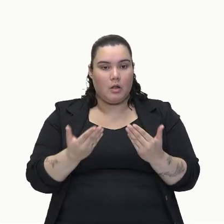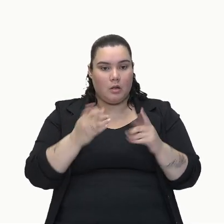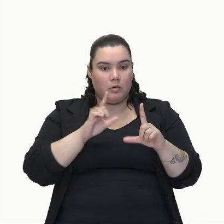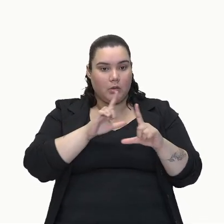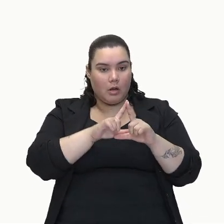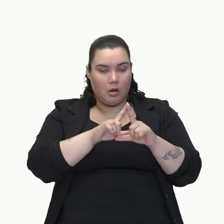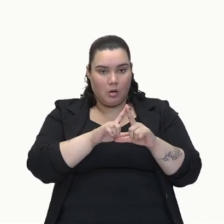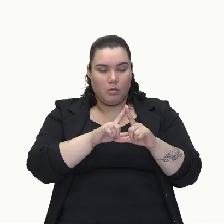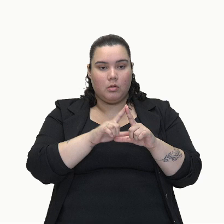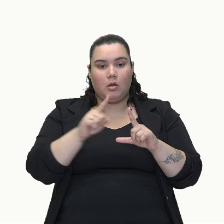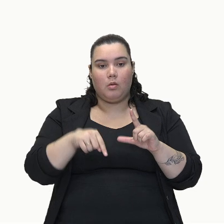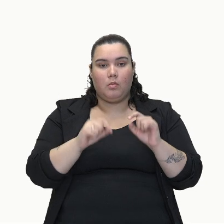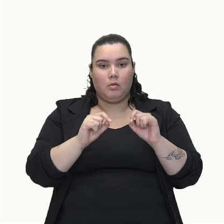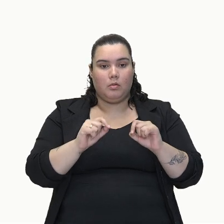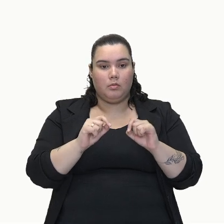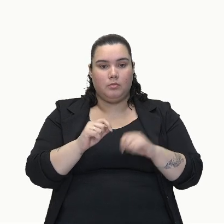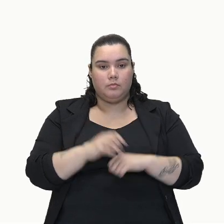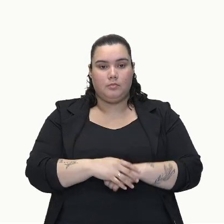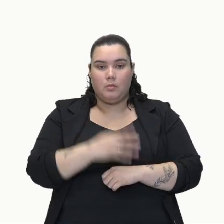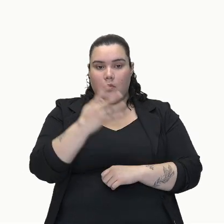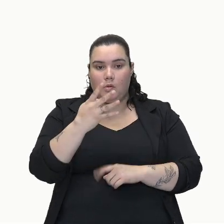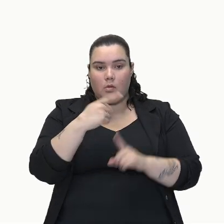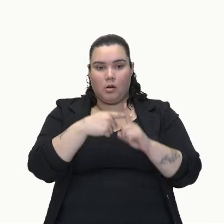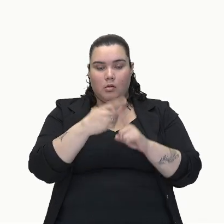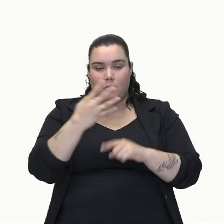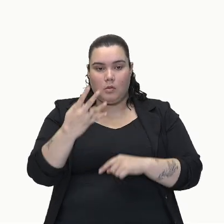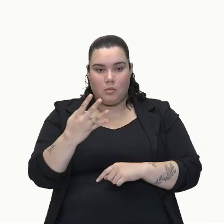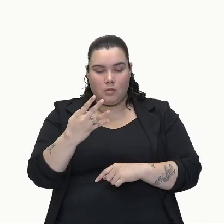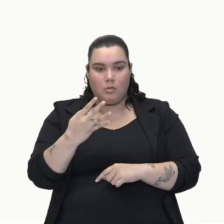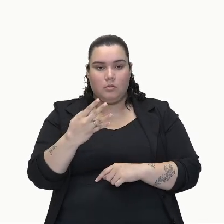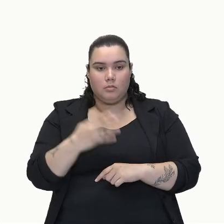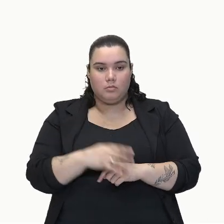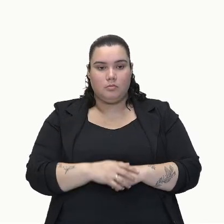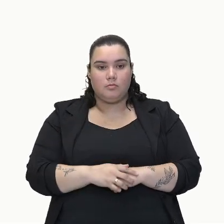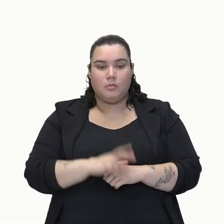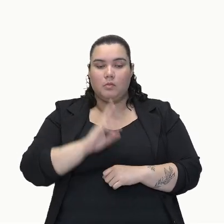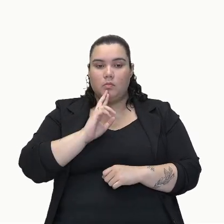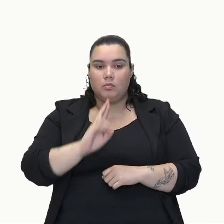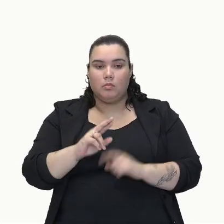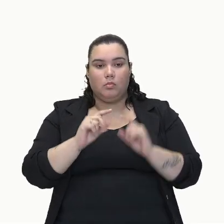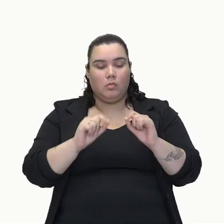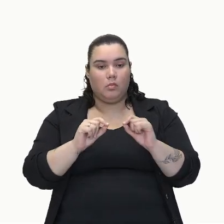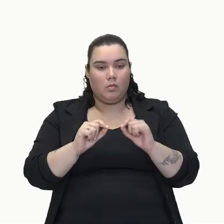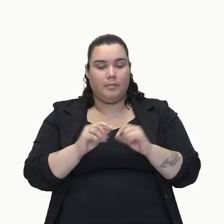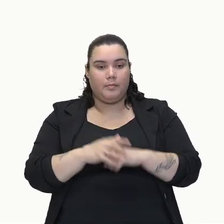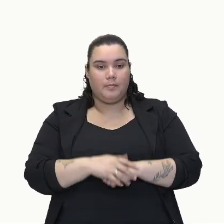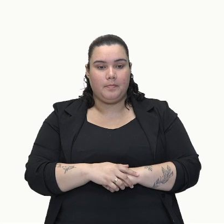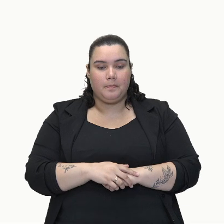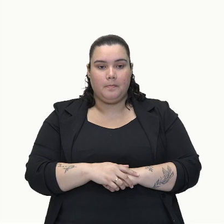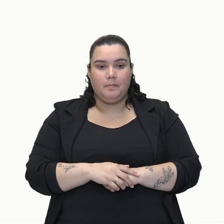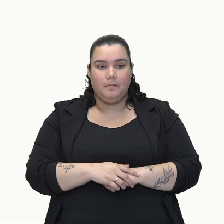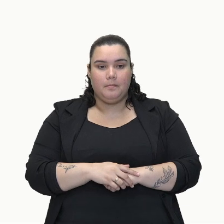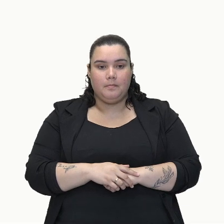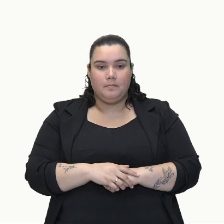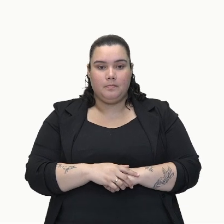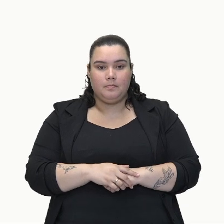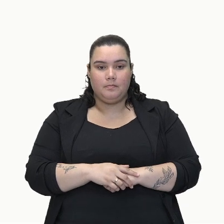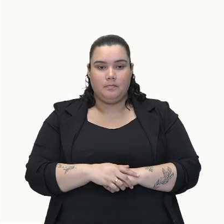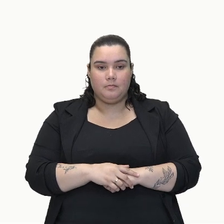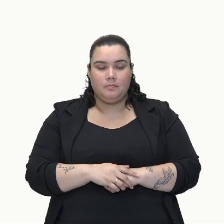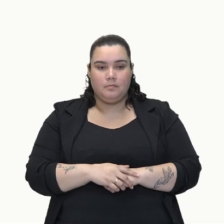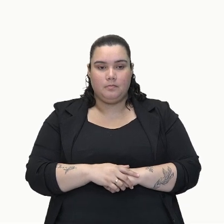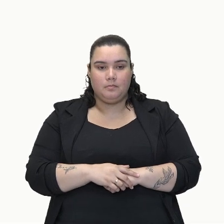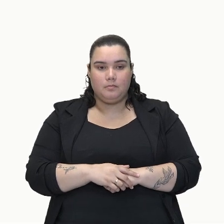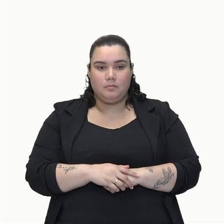de delta é 4 mais 4, que é igual a... Vamos ver aqui, o valor